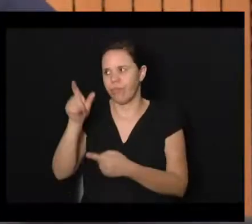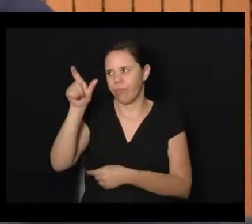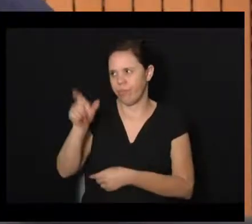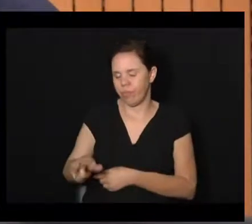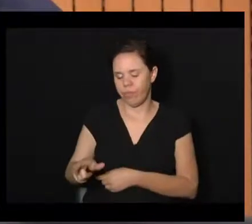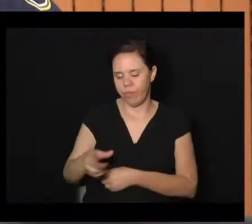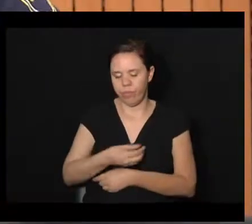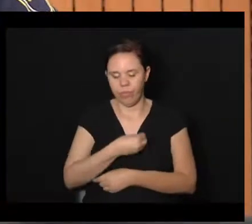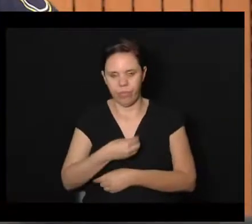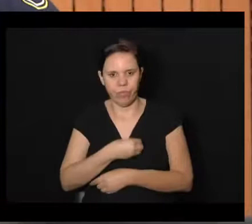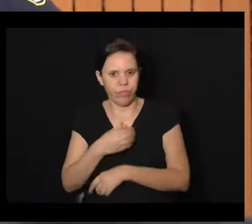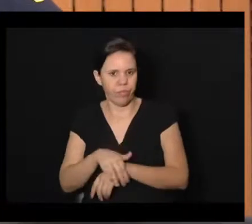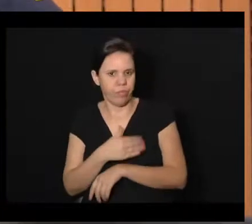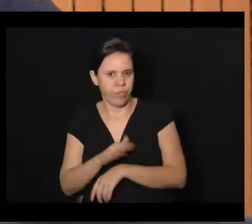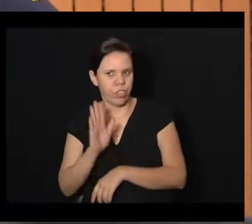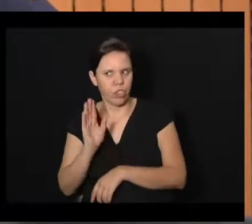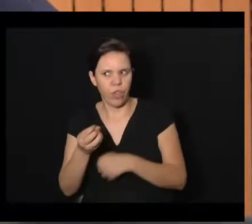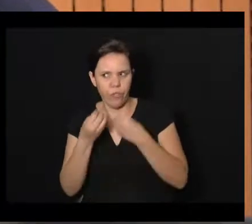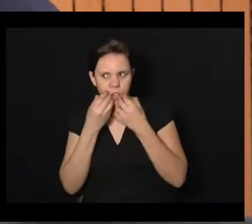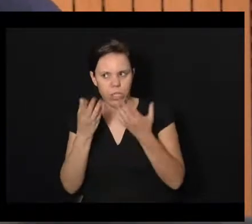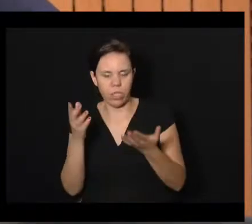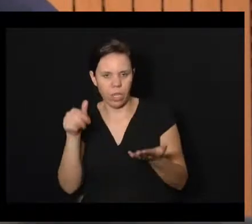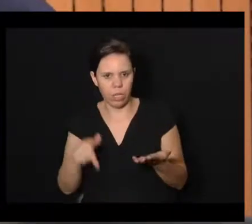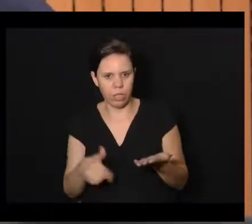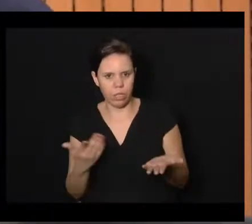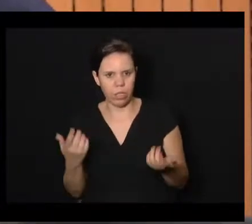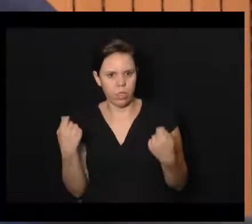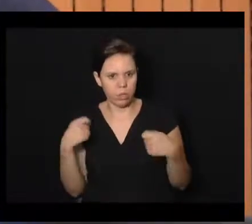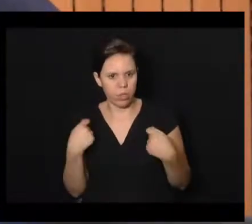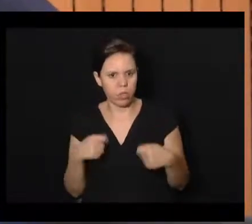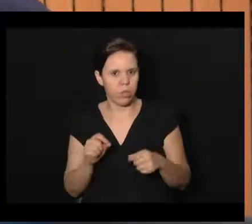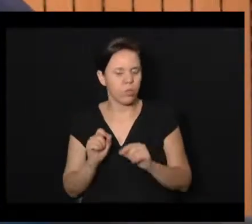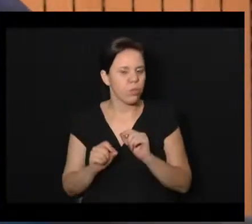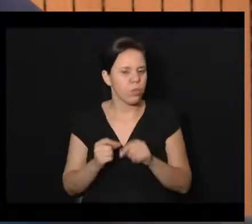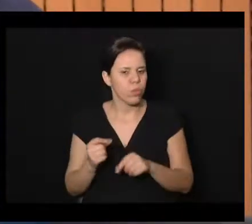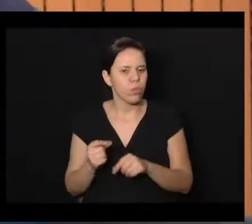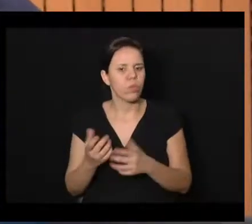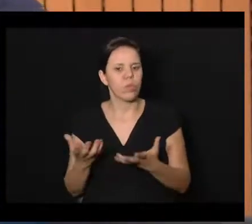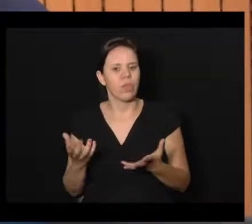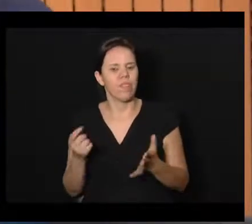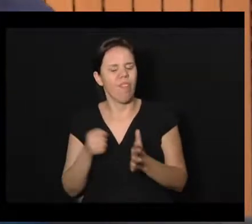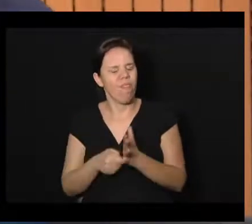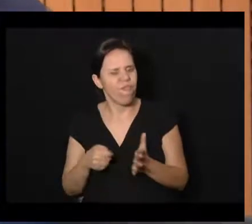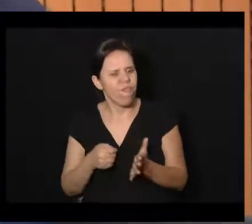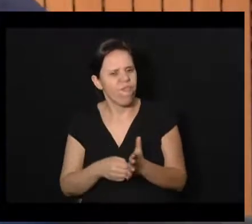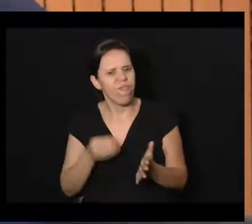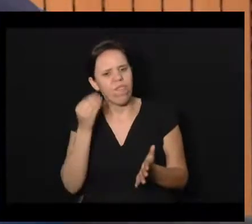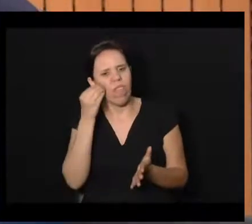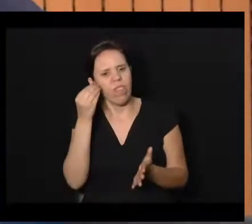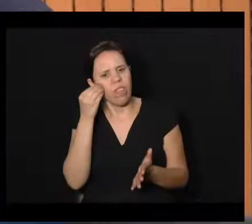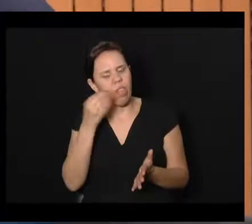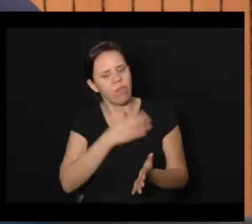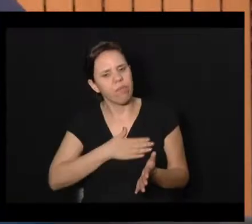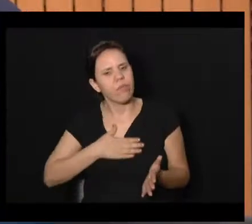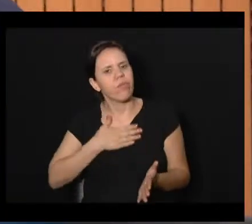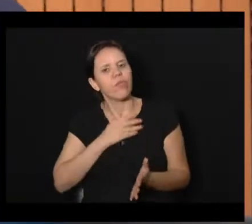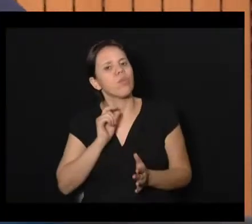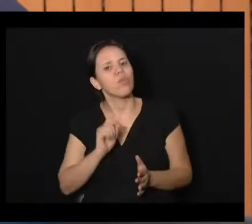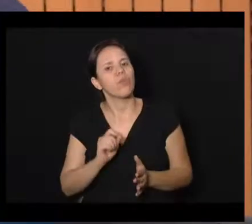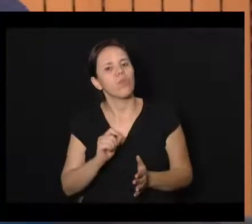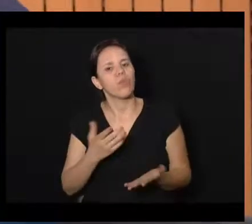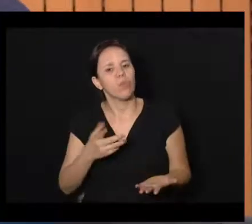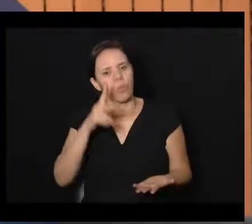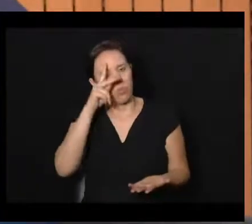situação de rua como já foi citado aqui ela tem que buscar alguns mecanismos que satisfação o prazer